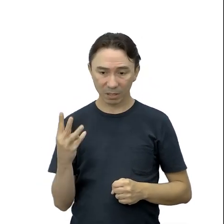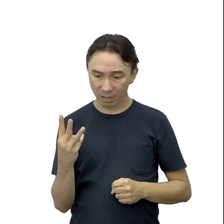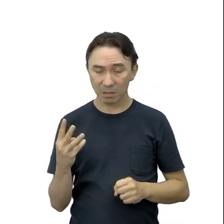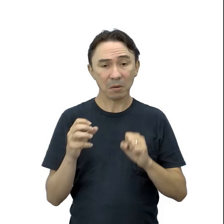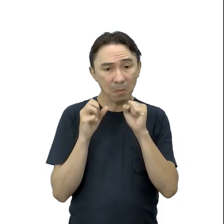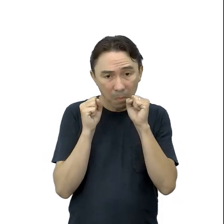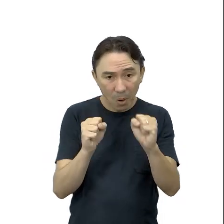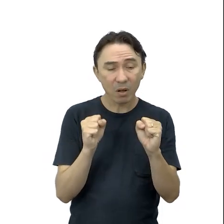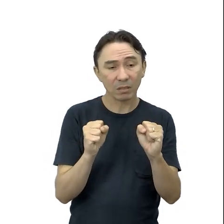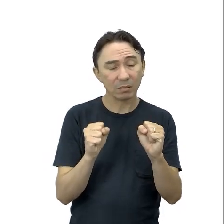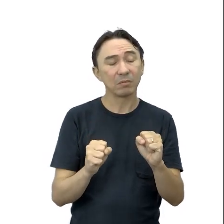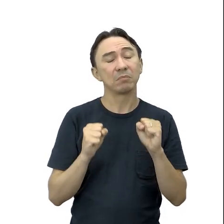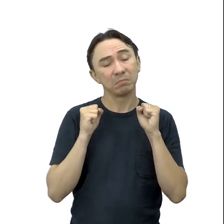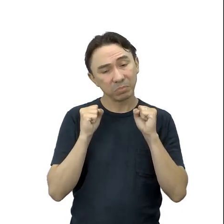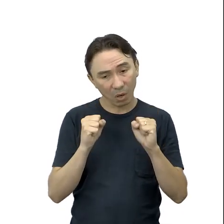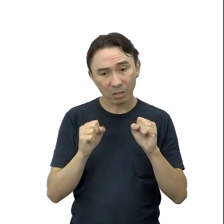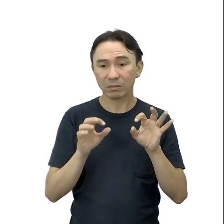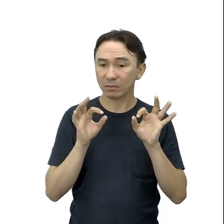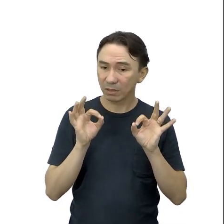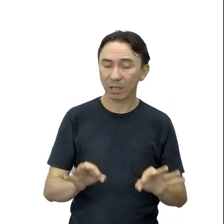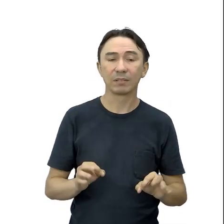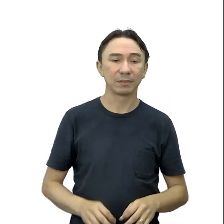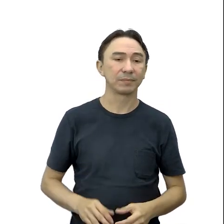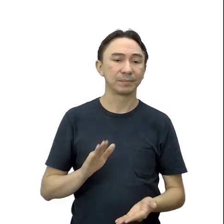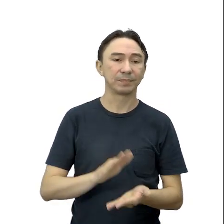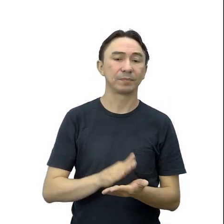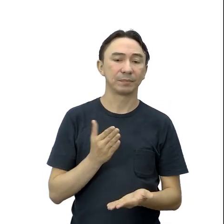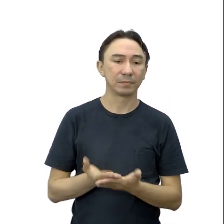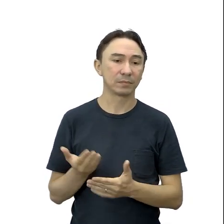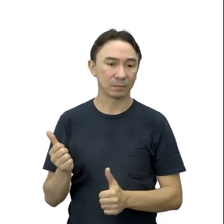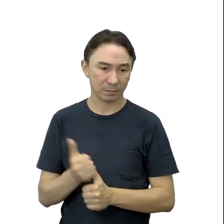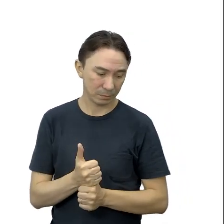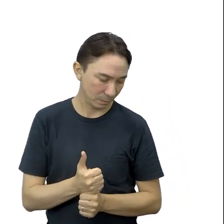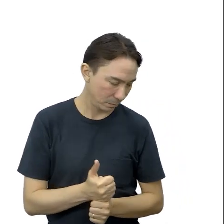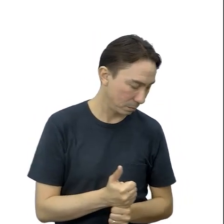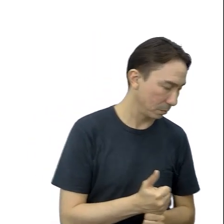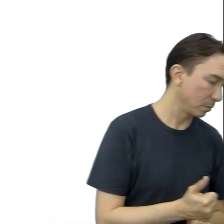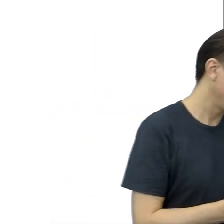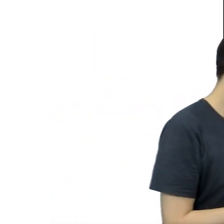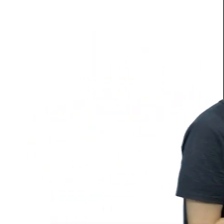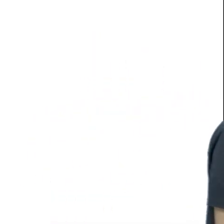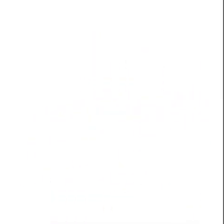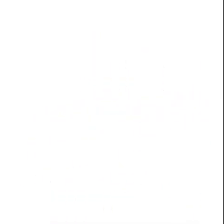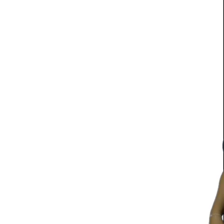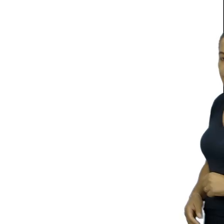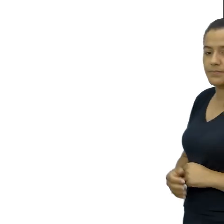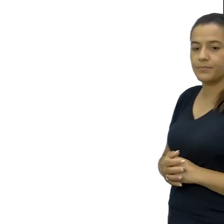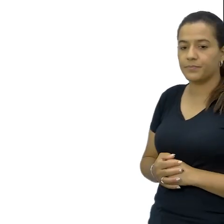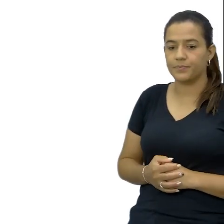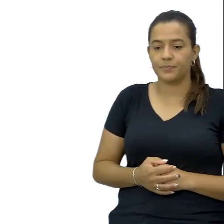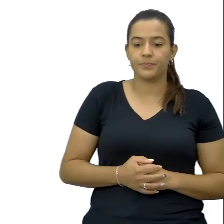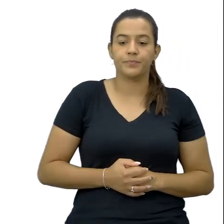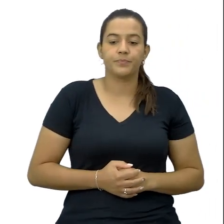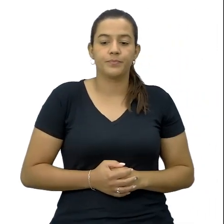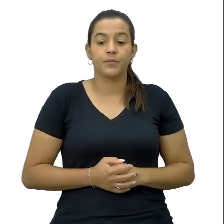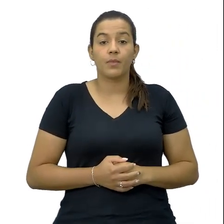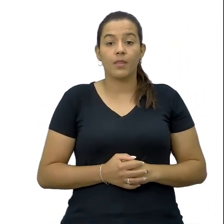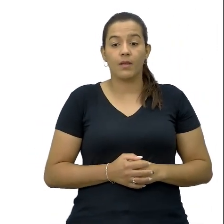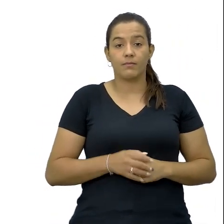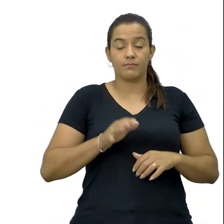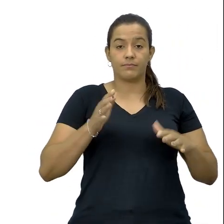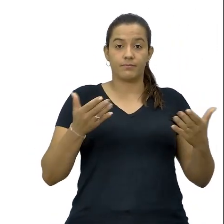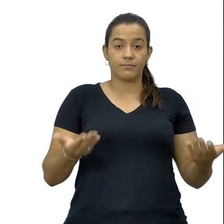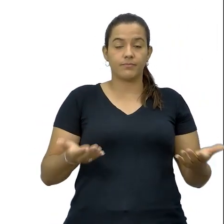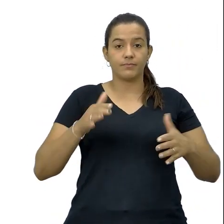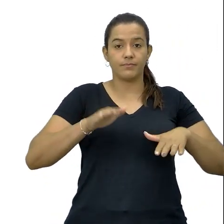todos, para as sequências digitais, seria legal. É que às vezes a gente não tem, né, todo esse tempo,